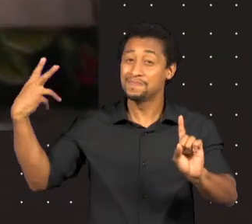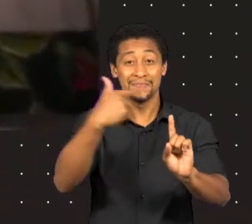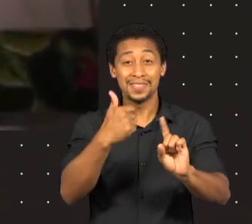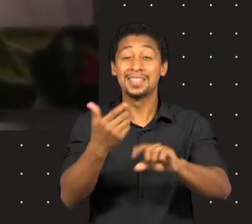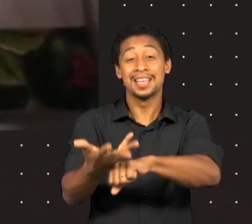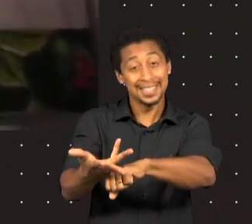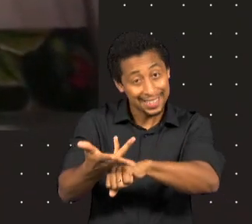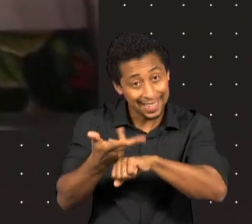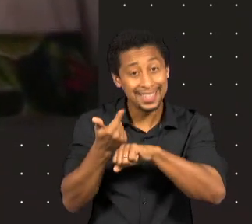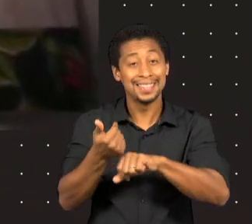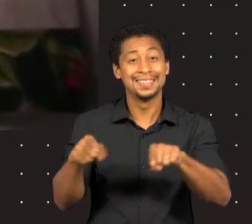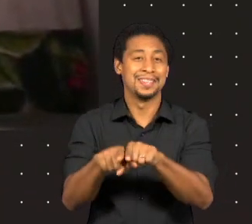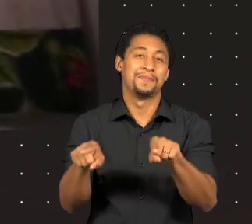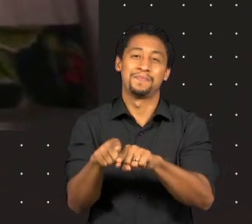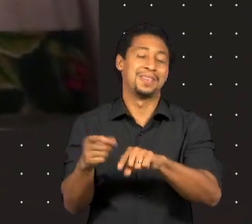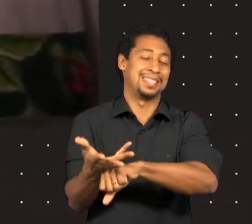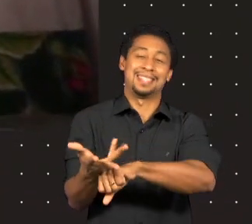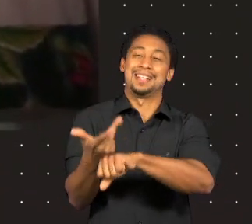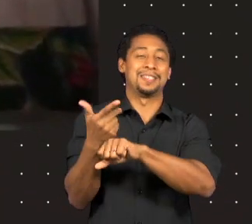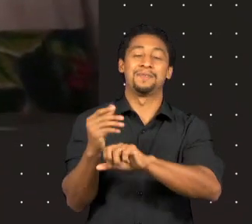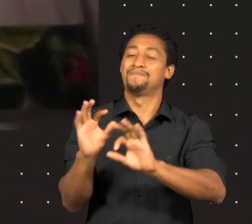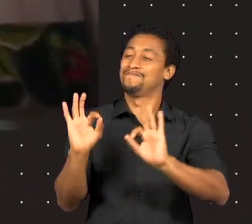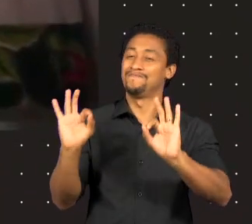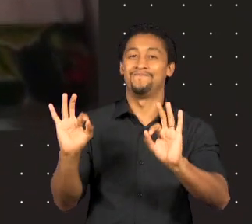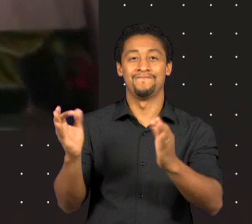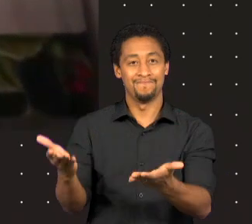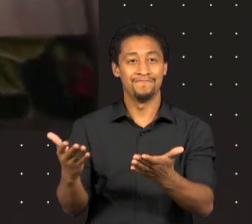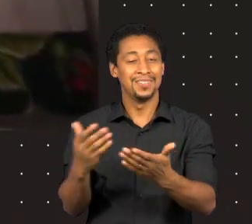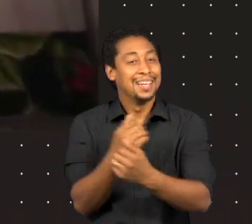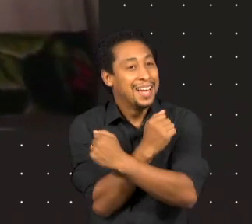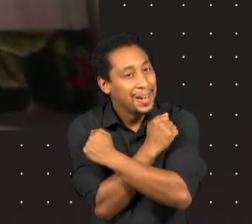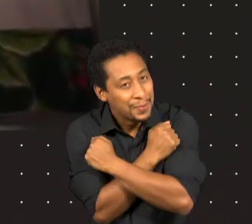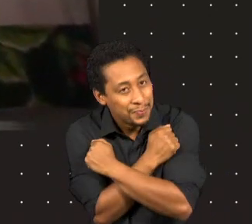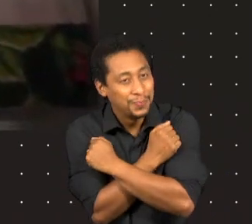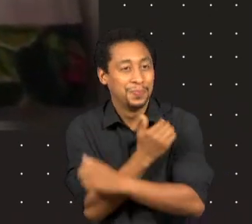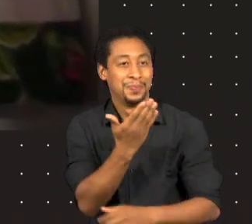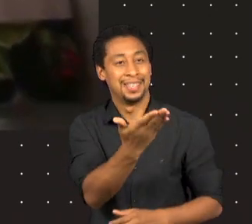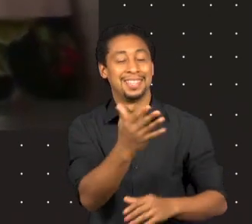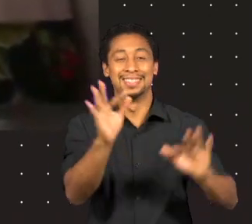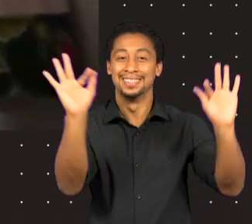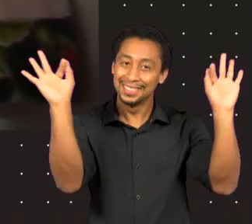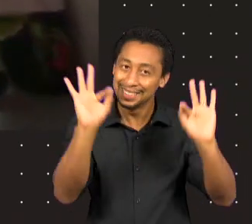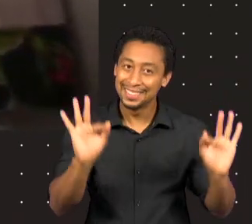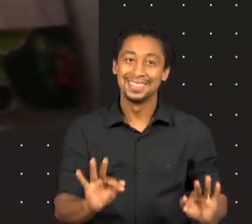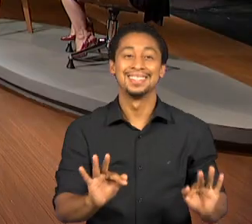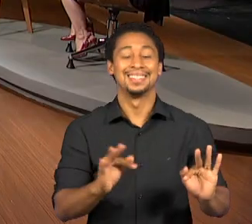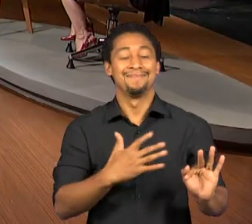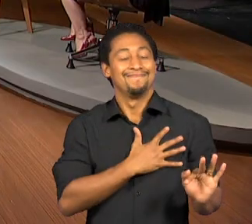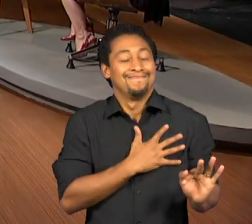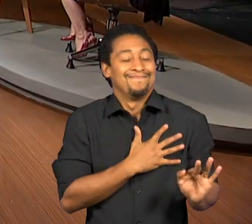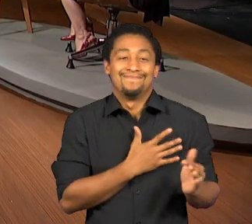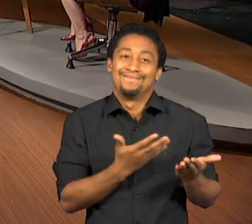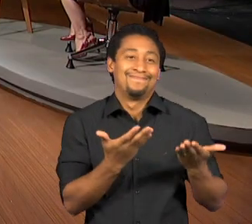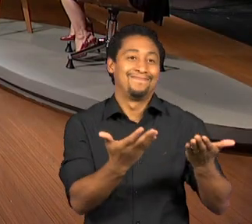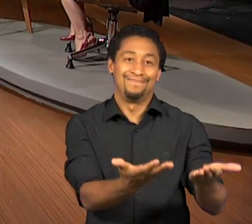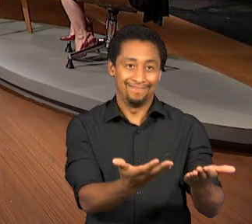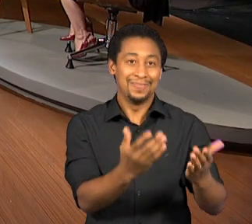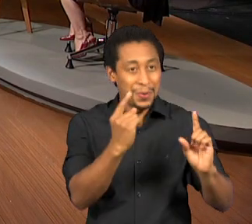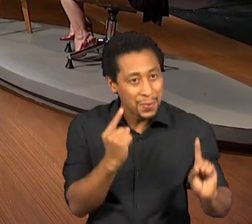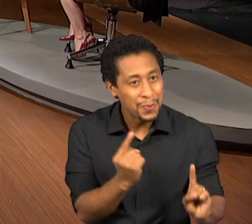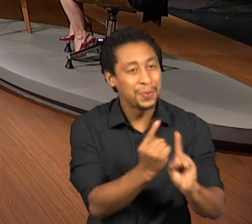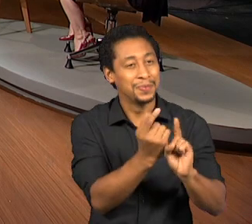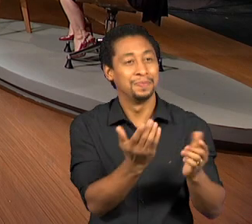talento, principalmente ao talento. Maiara, um grande abraço, uma felicidade muito grande minha encontrar